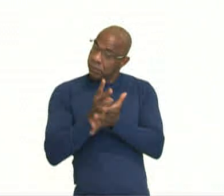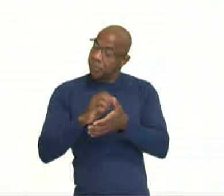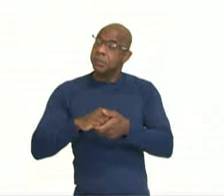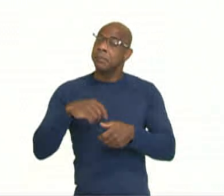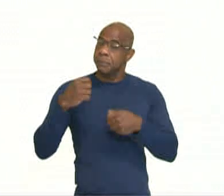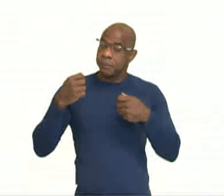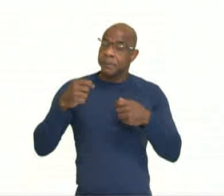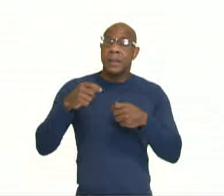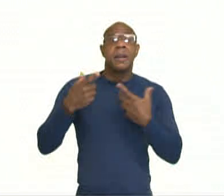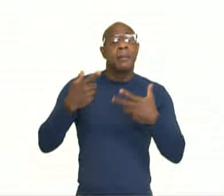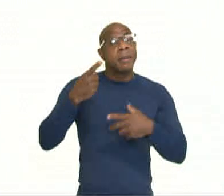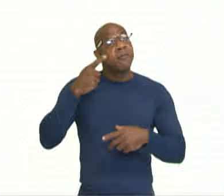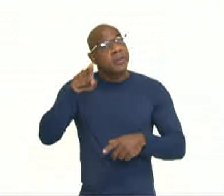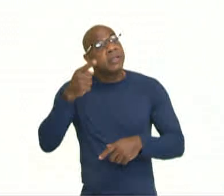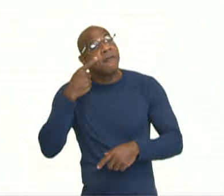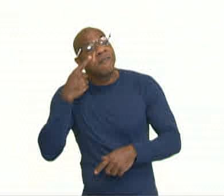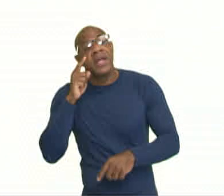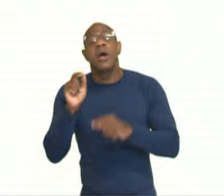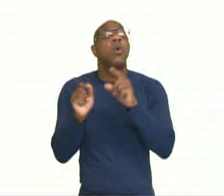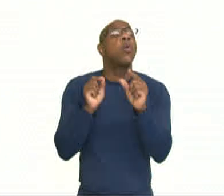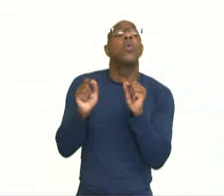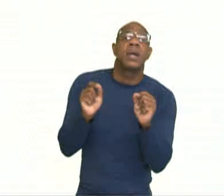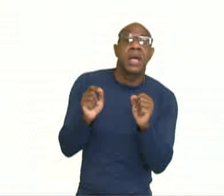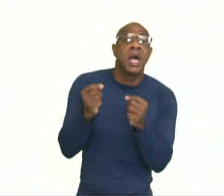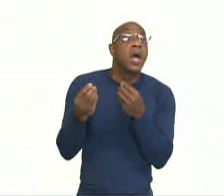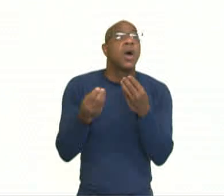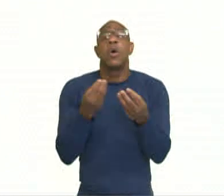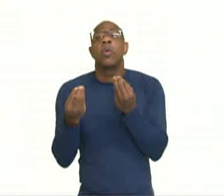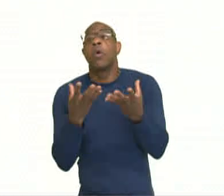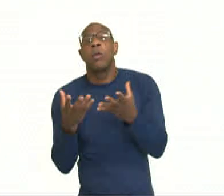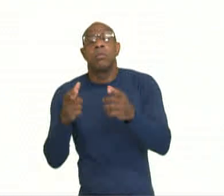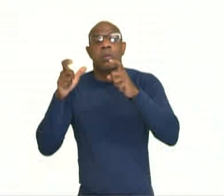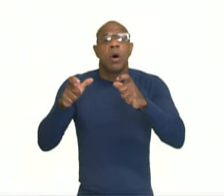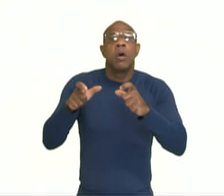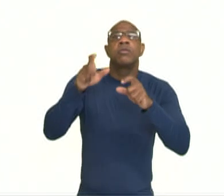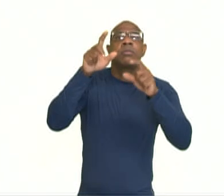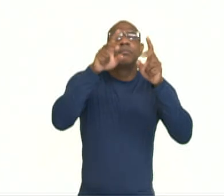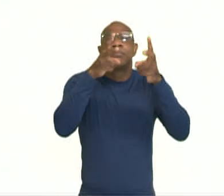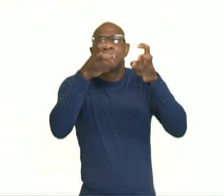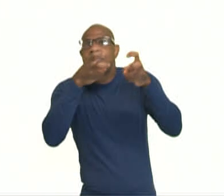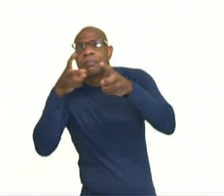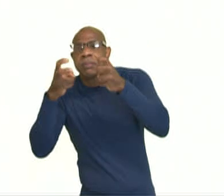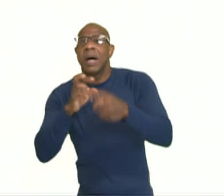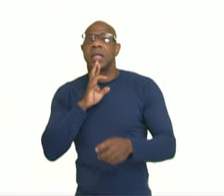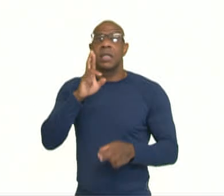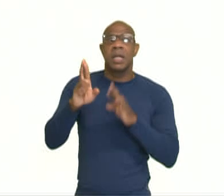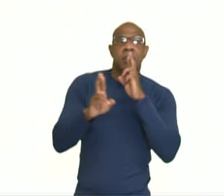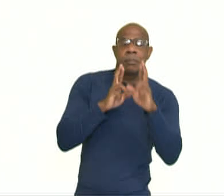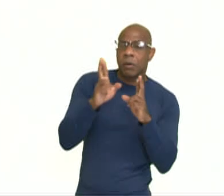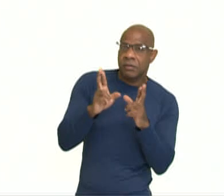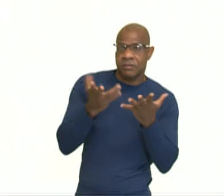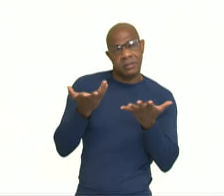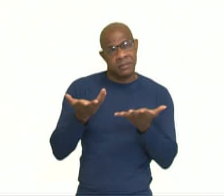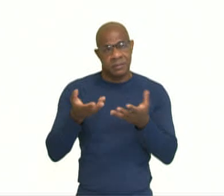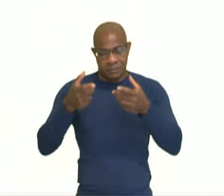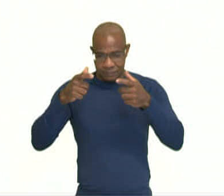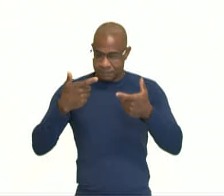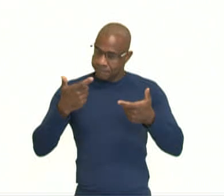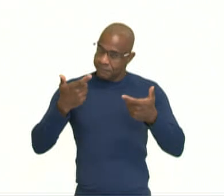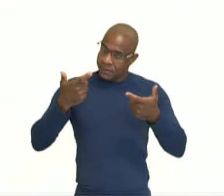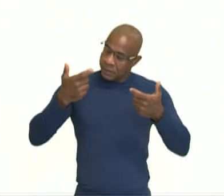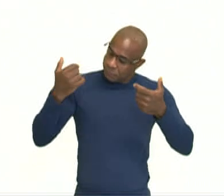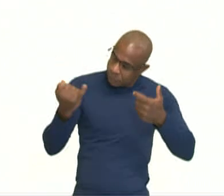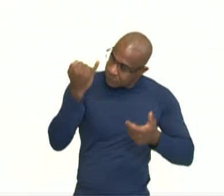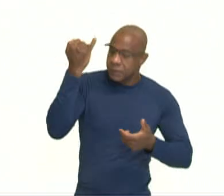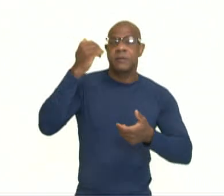Para quê? Para verificar onde está, em que parte está a resposta à questão.